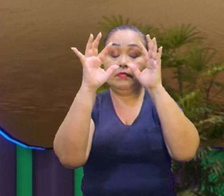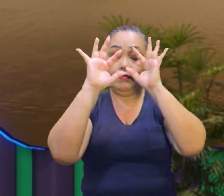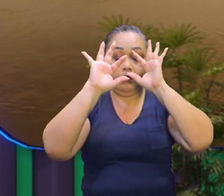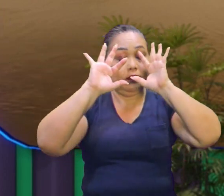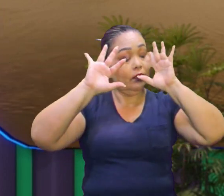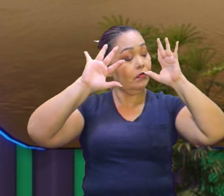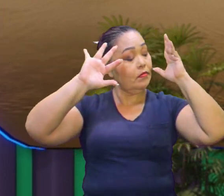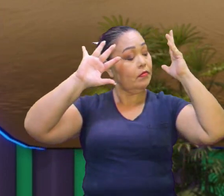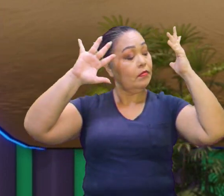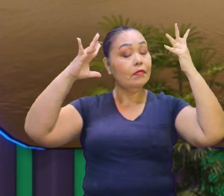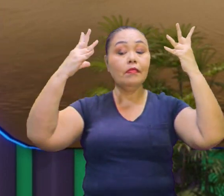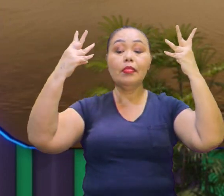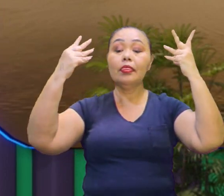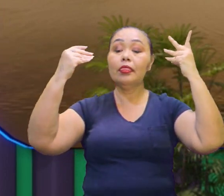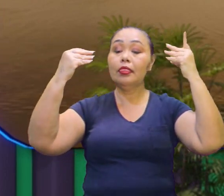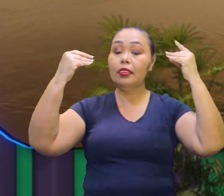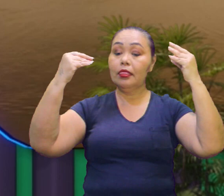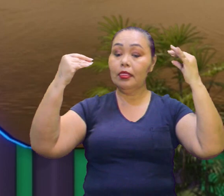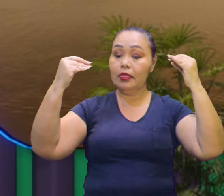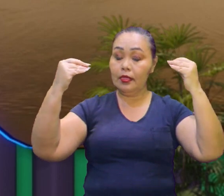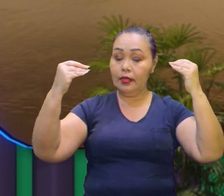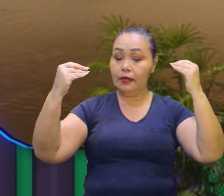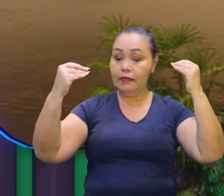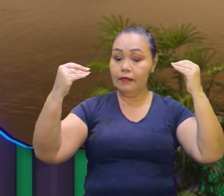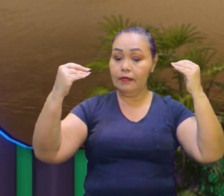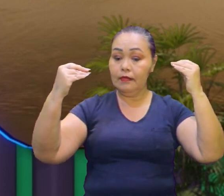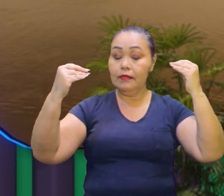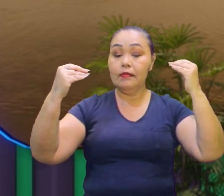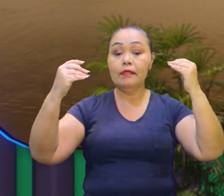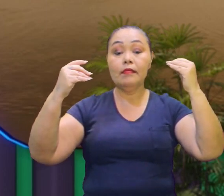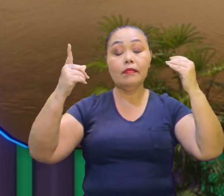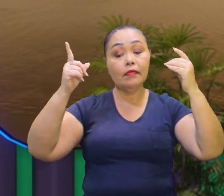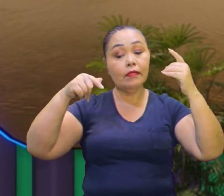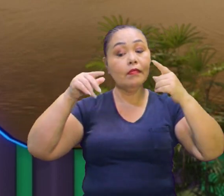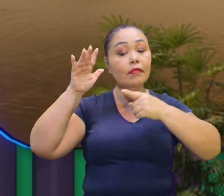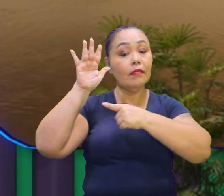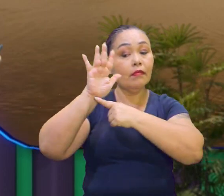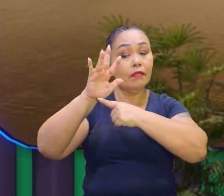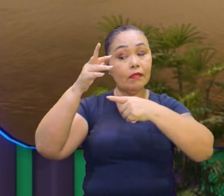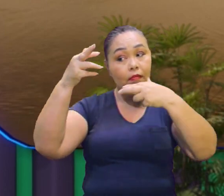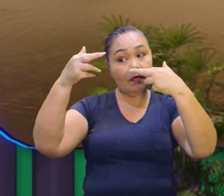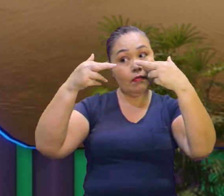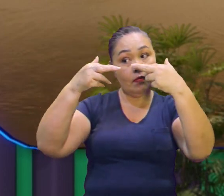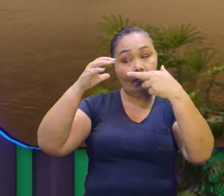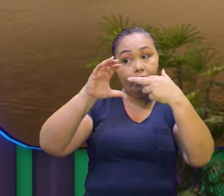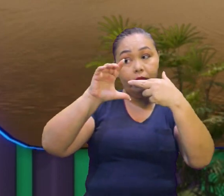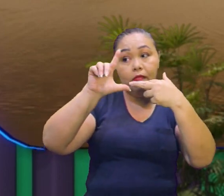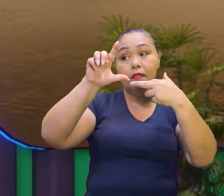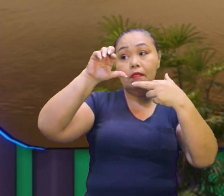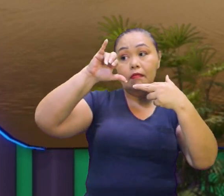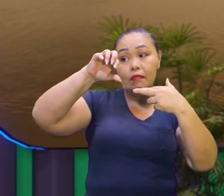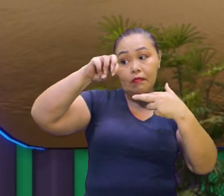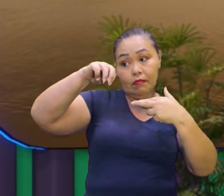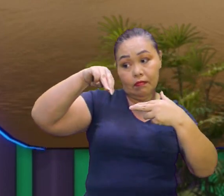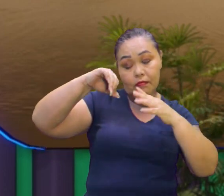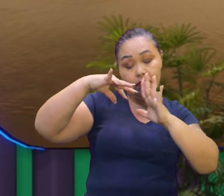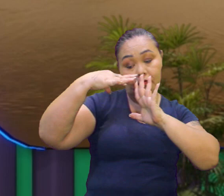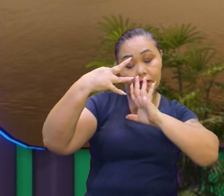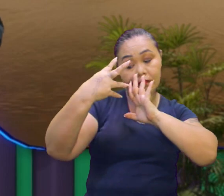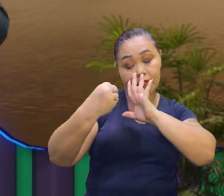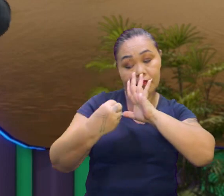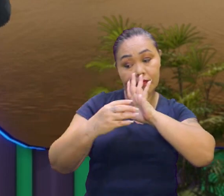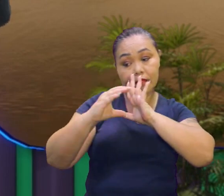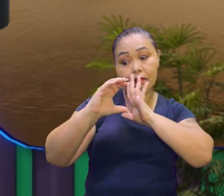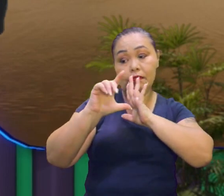floresta úmida, ela ajuda a regular o clima da Amazônia,